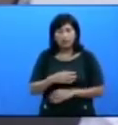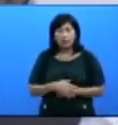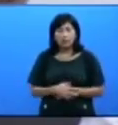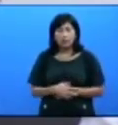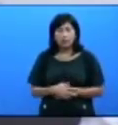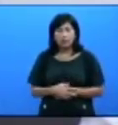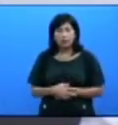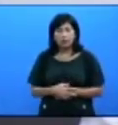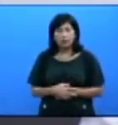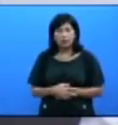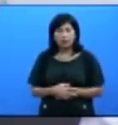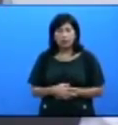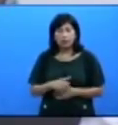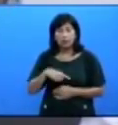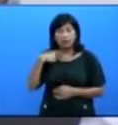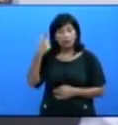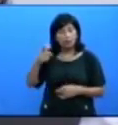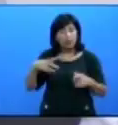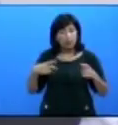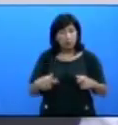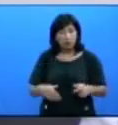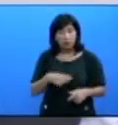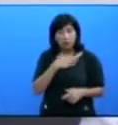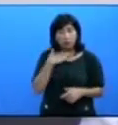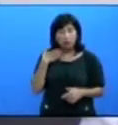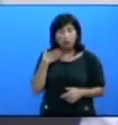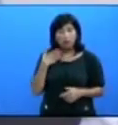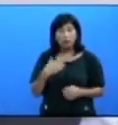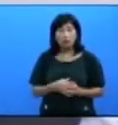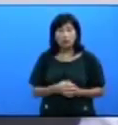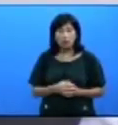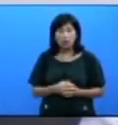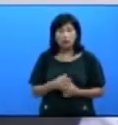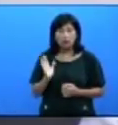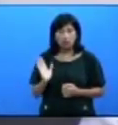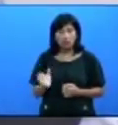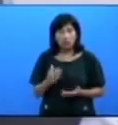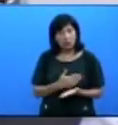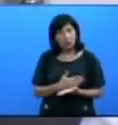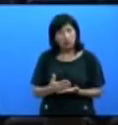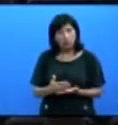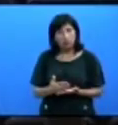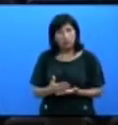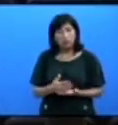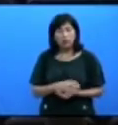um sonho muito grande dos moradores. Tá, então, certo. Acredito que em breve nós iniciaremos aquela obra.